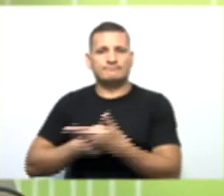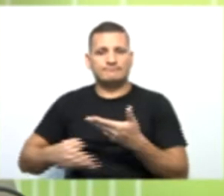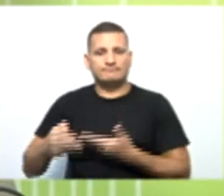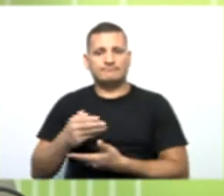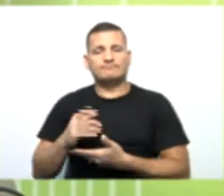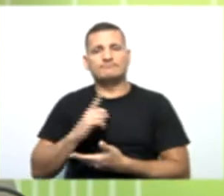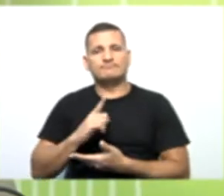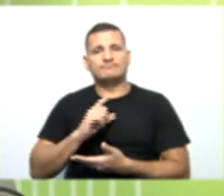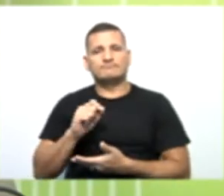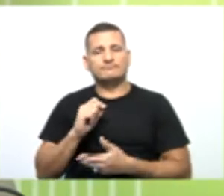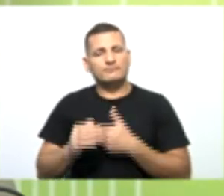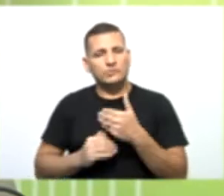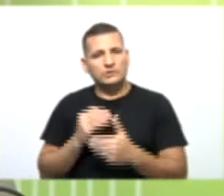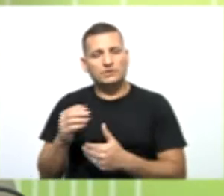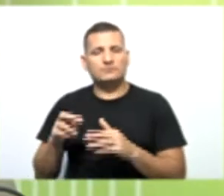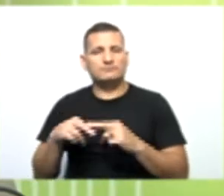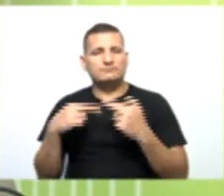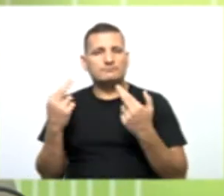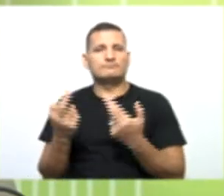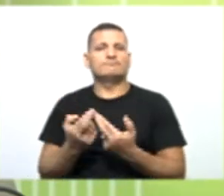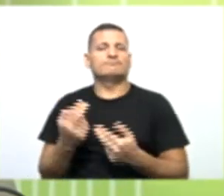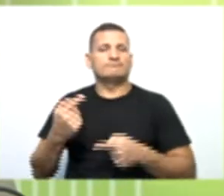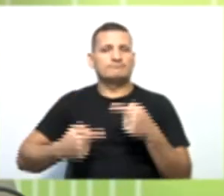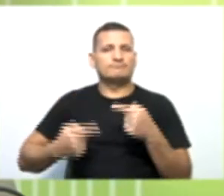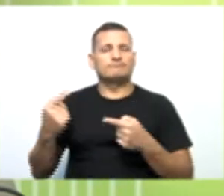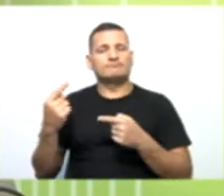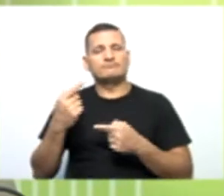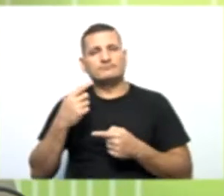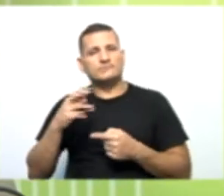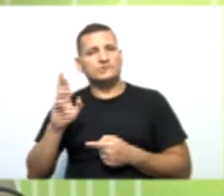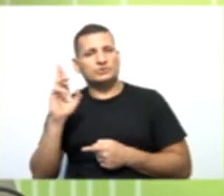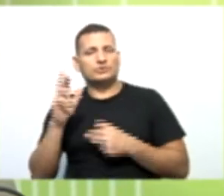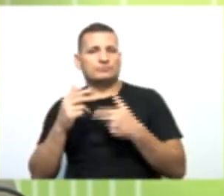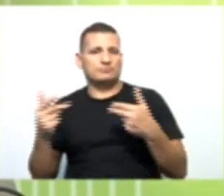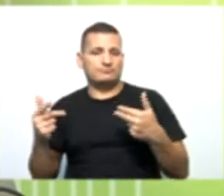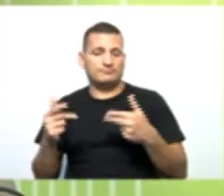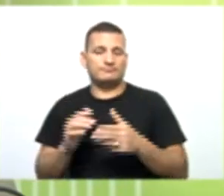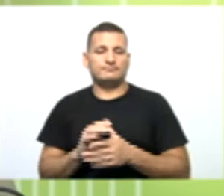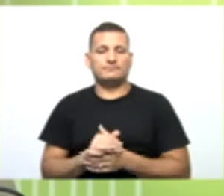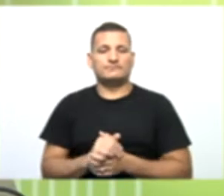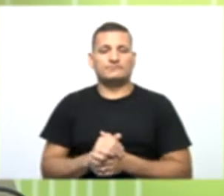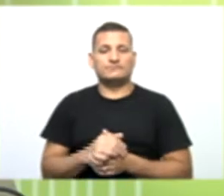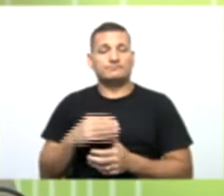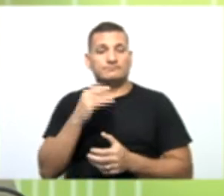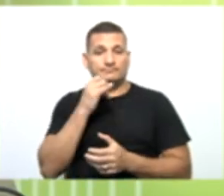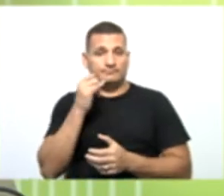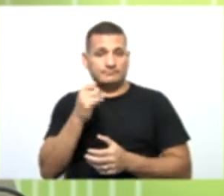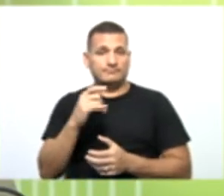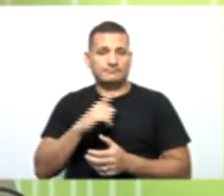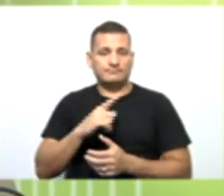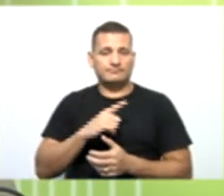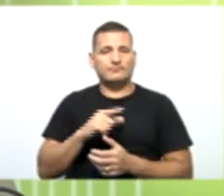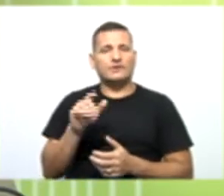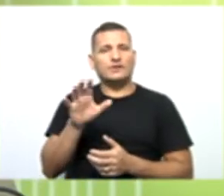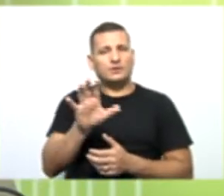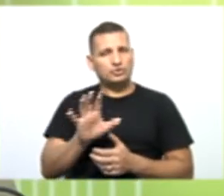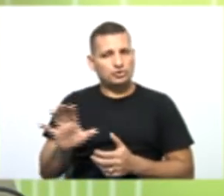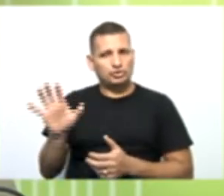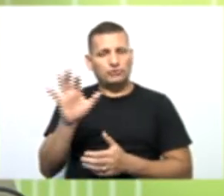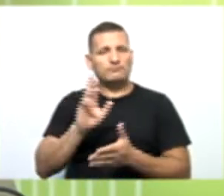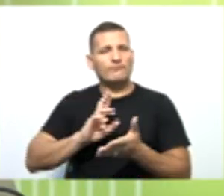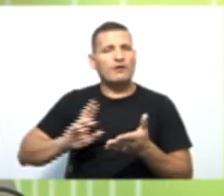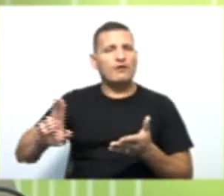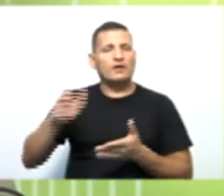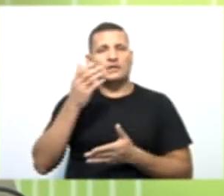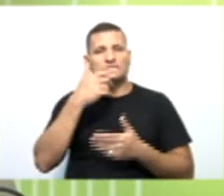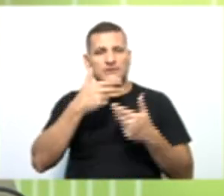um processo de governança real. Se eu tenho, por exemplo, uma região com vários produtores de frutas,